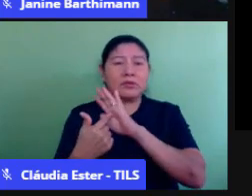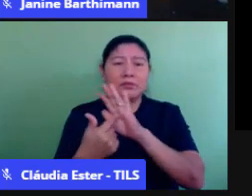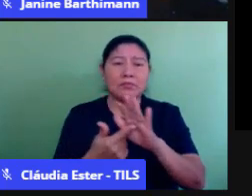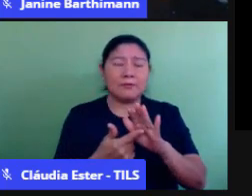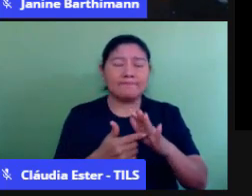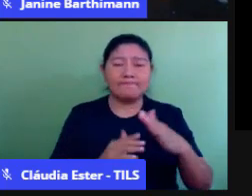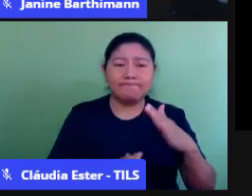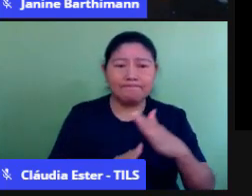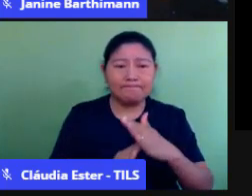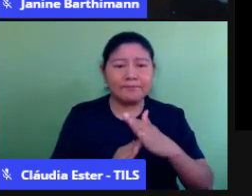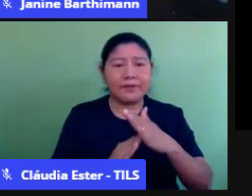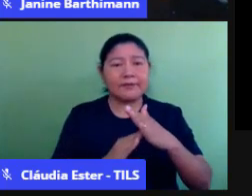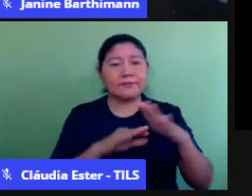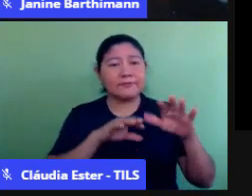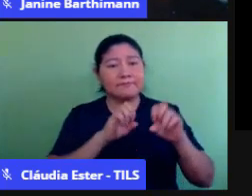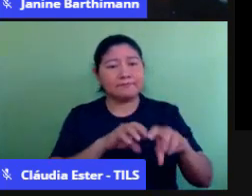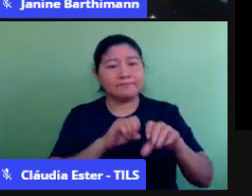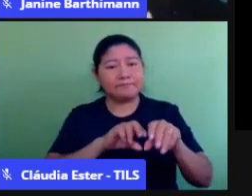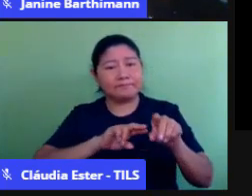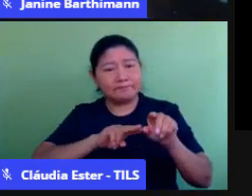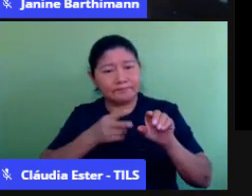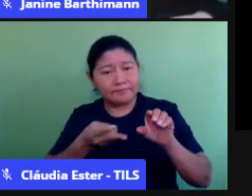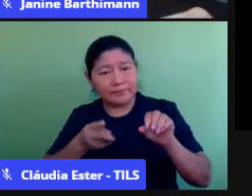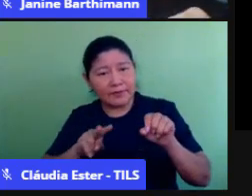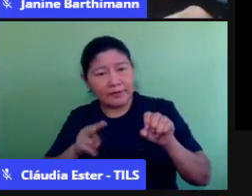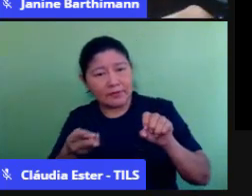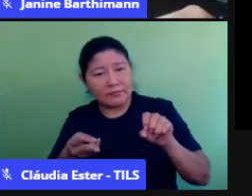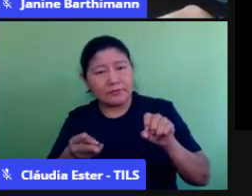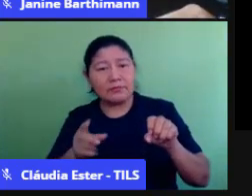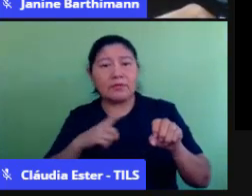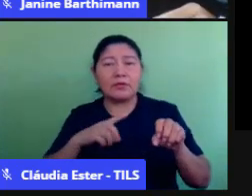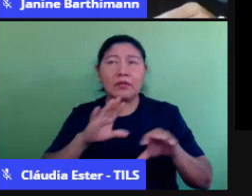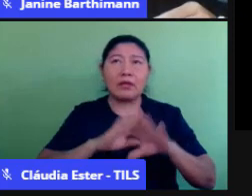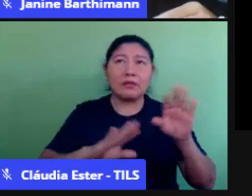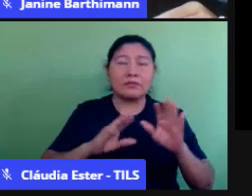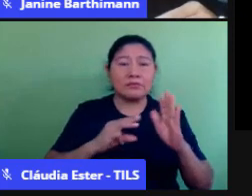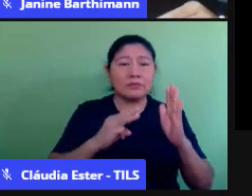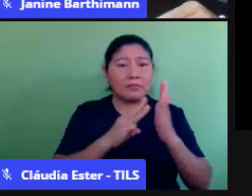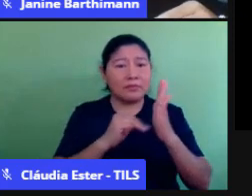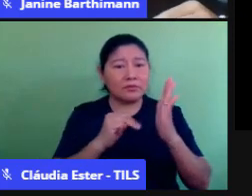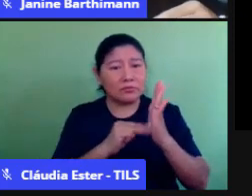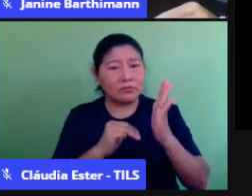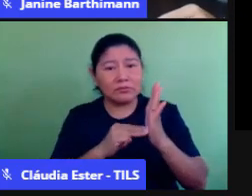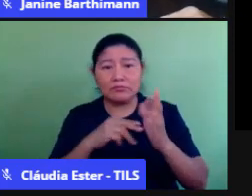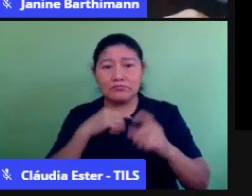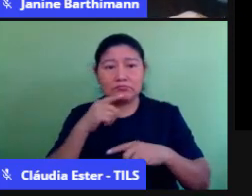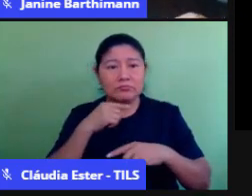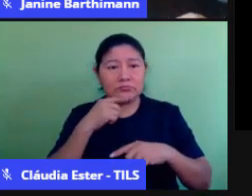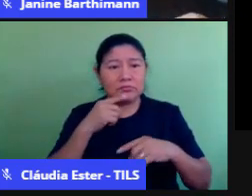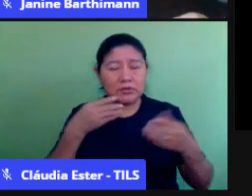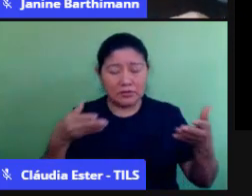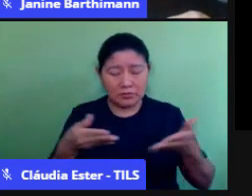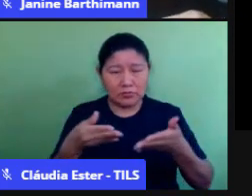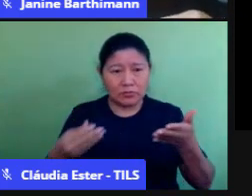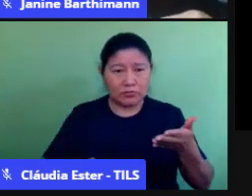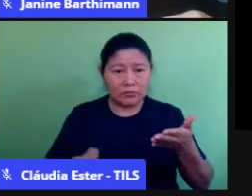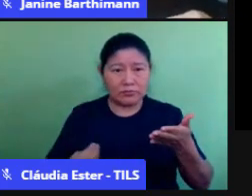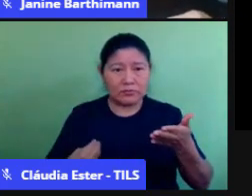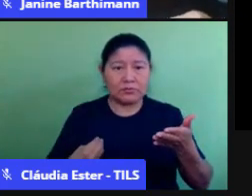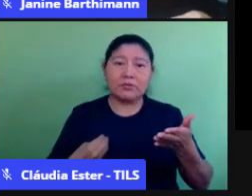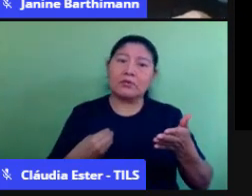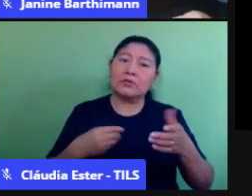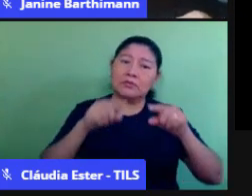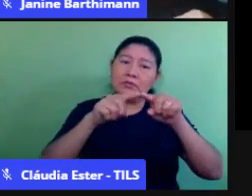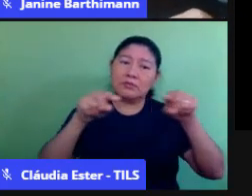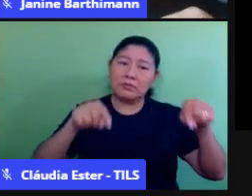se reduz às metodologias ativas, ao mix de presencial e online, de sala de aula e